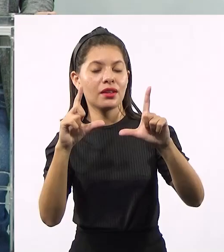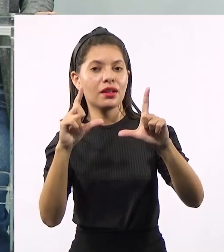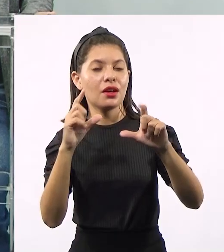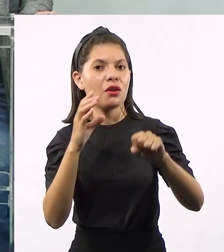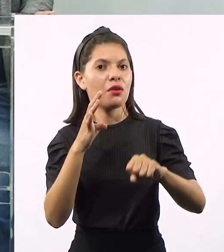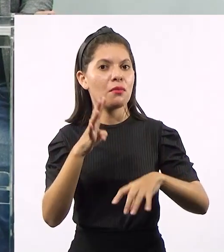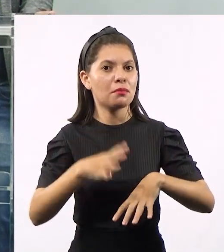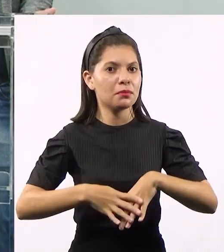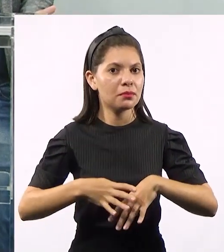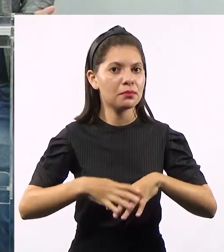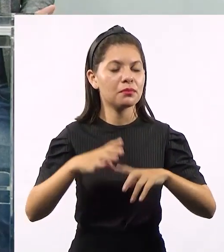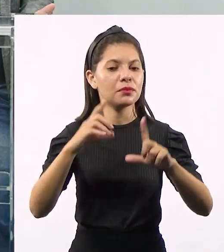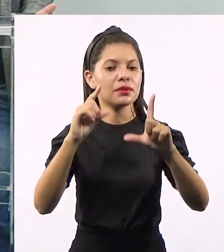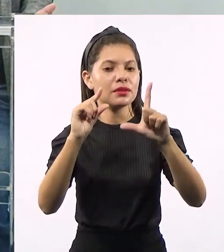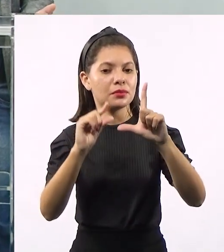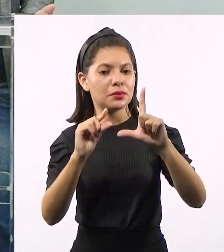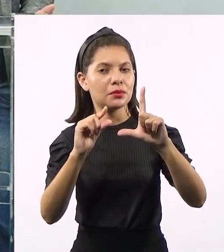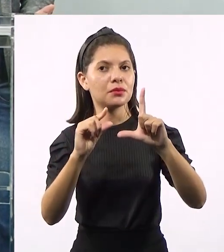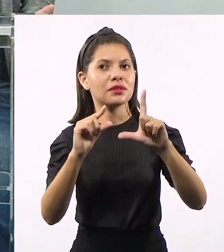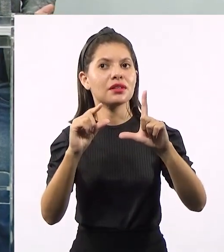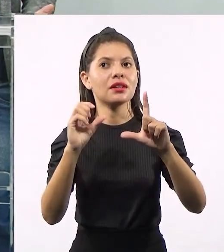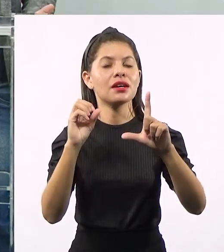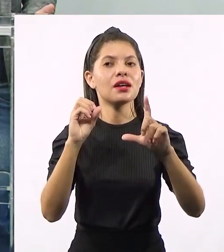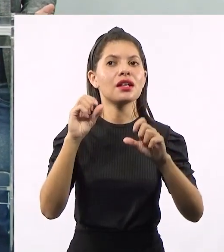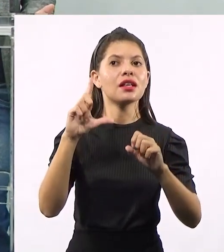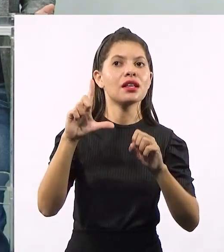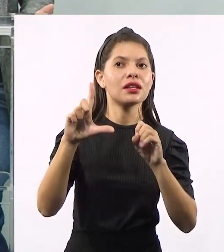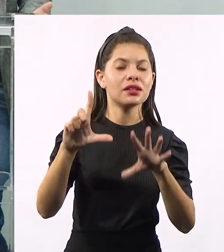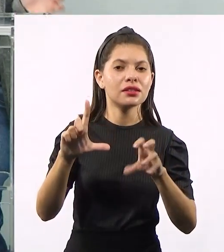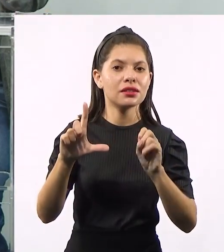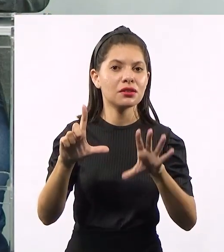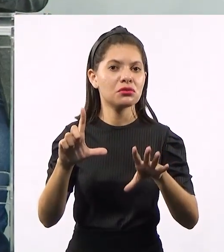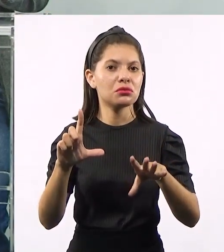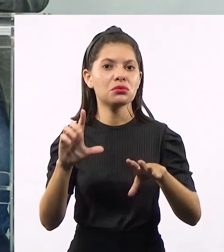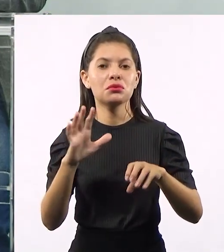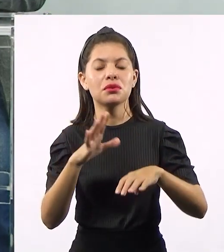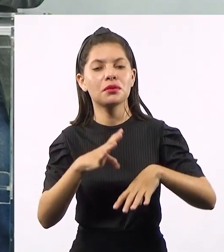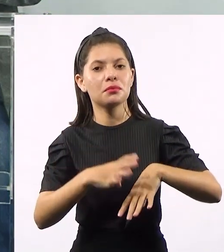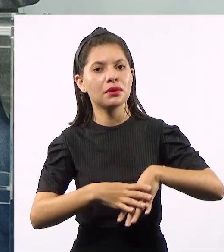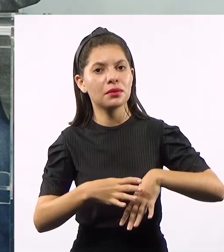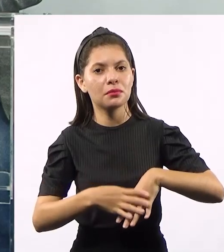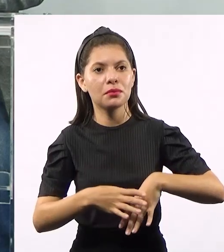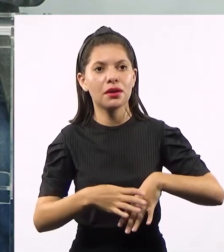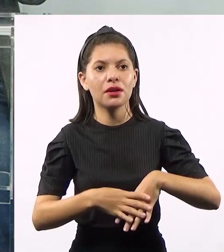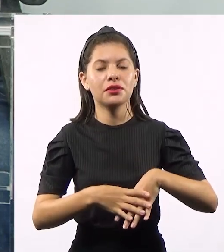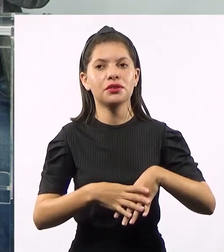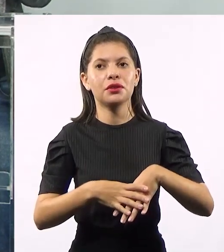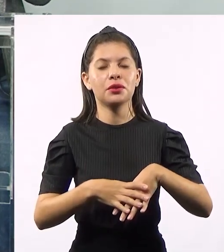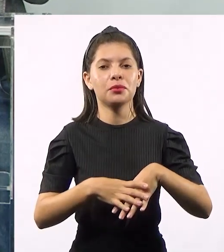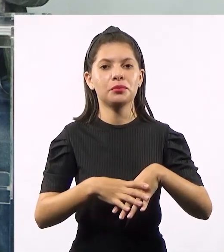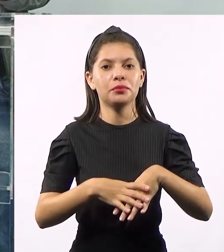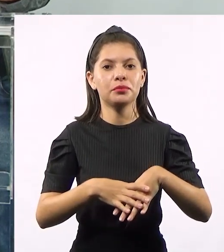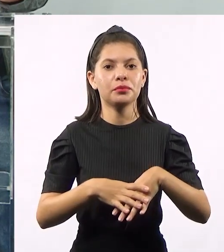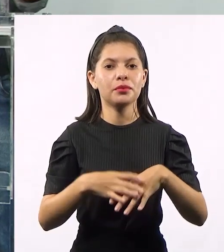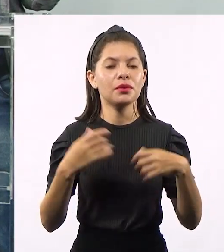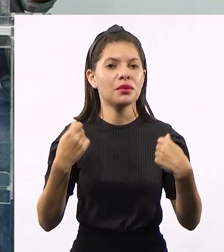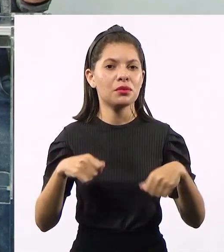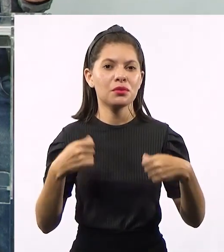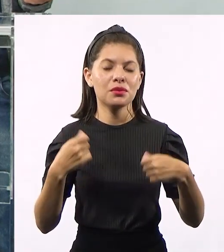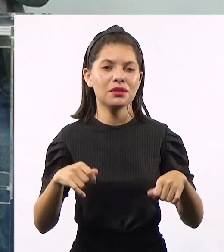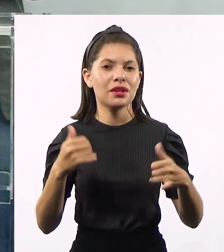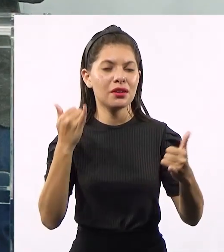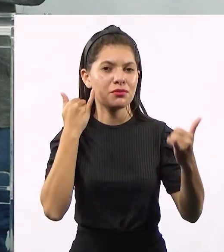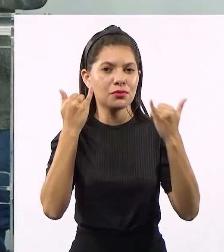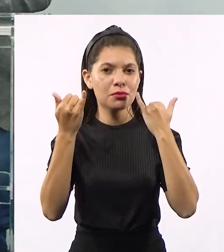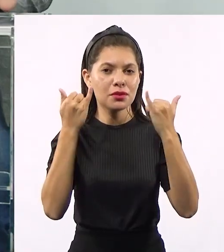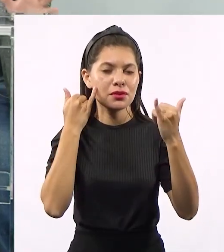colocar licenciatura plena em matemática, ele pode colocar só matemática. Então você não tem muito controle sobre esse tipo de informação.